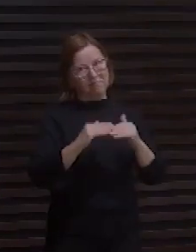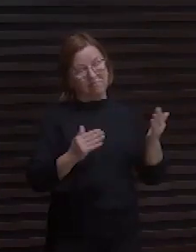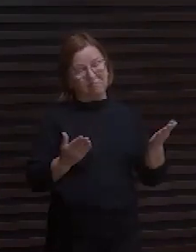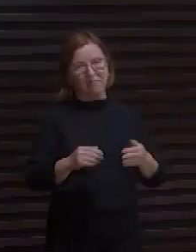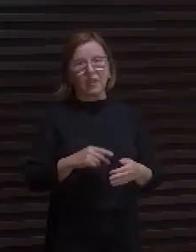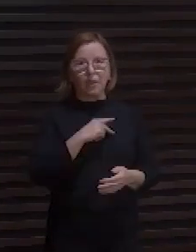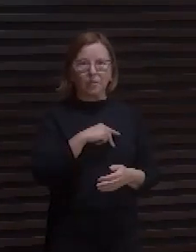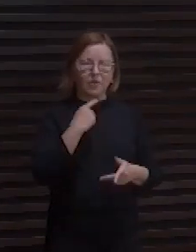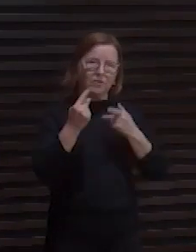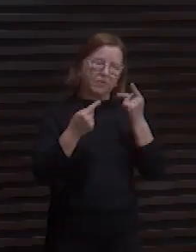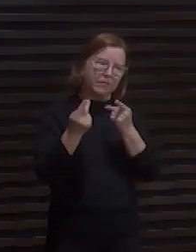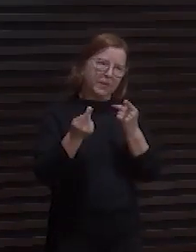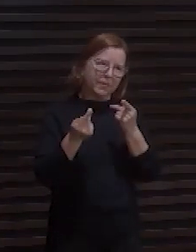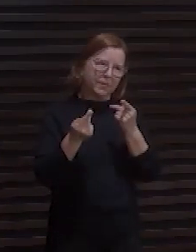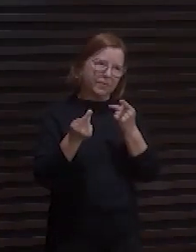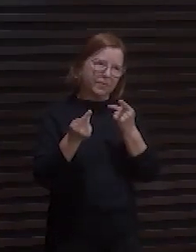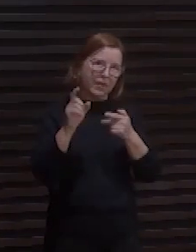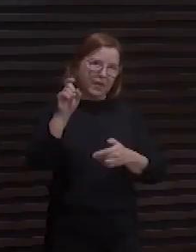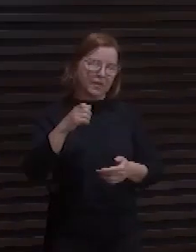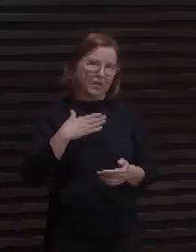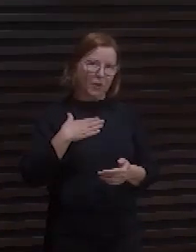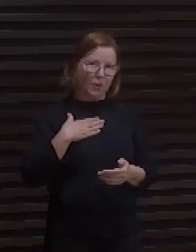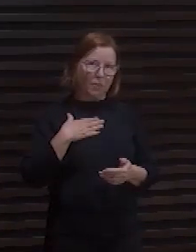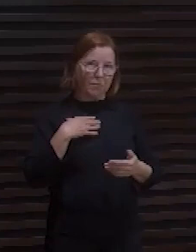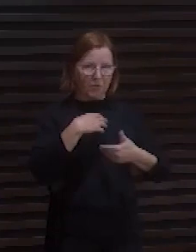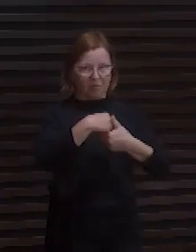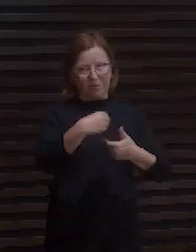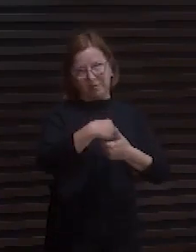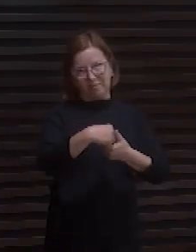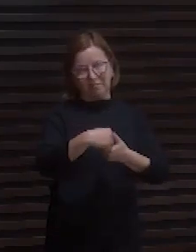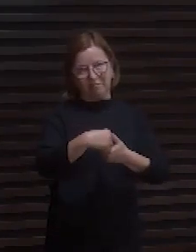Paulo vai dizer: sejam meus imitadores,